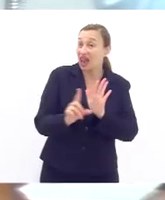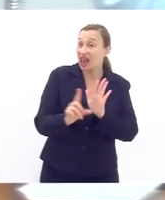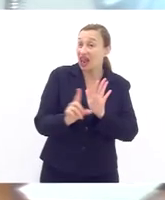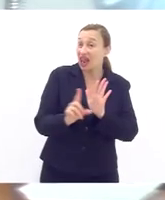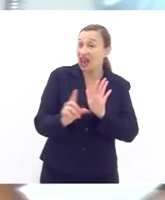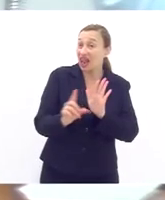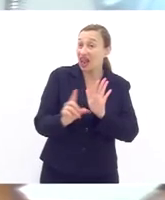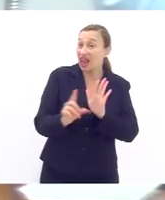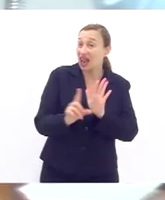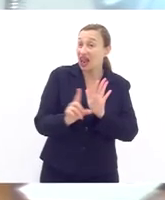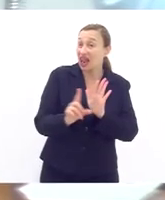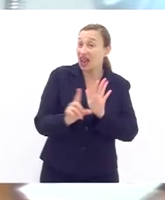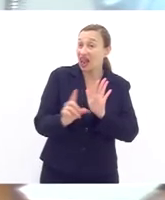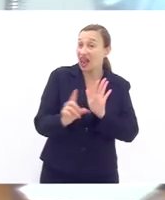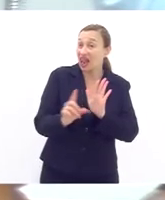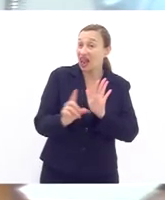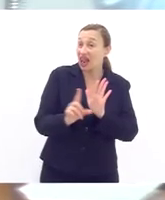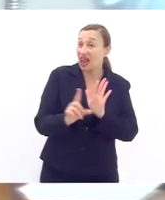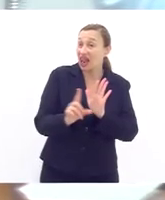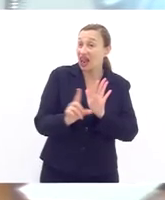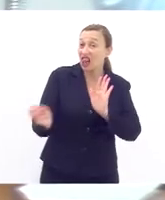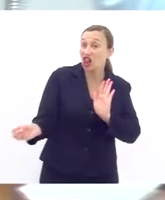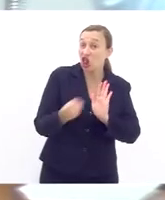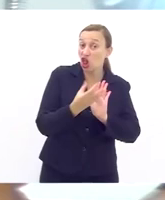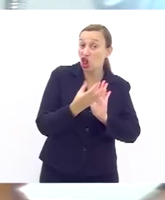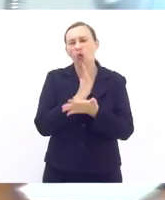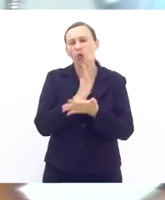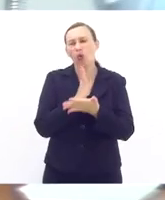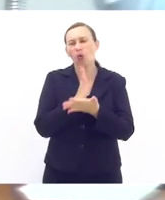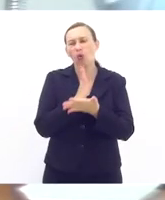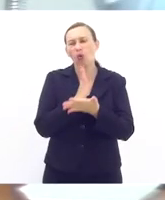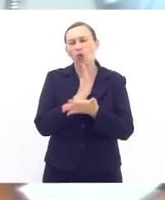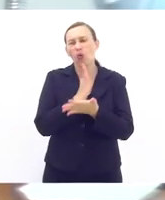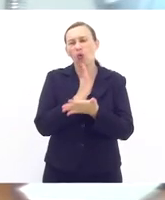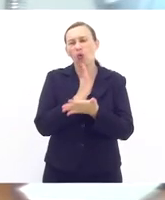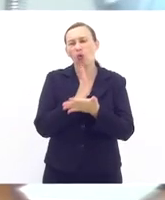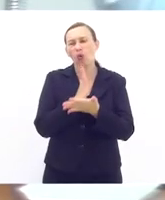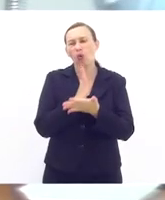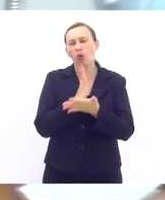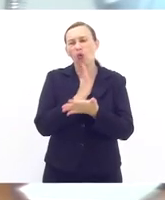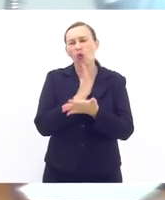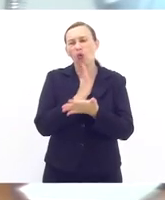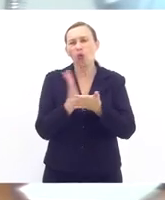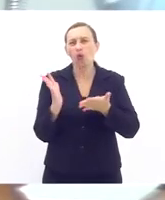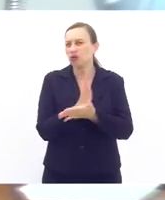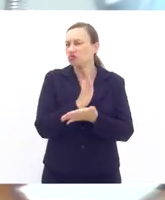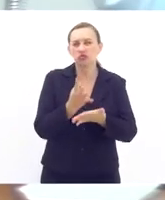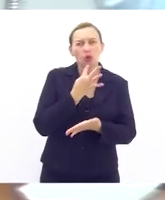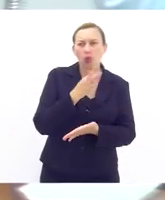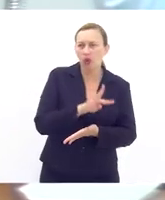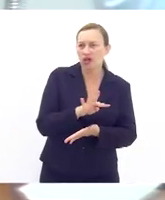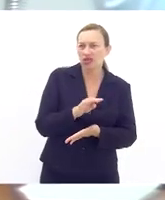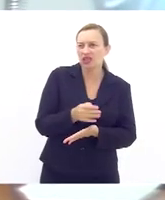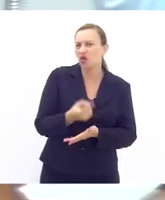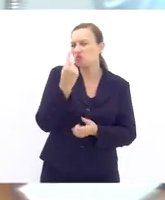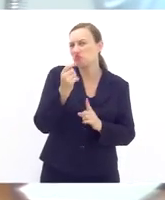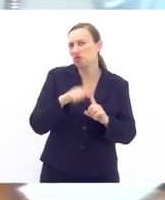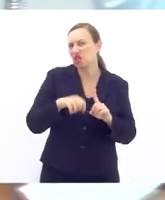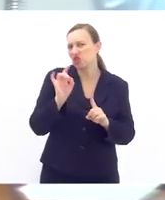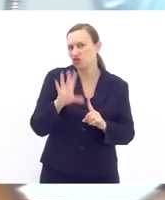significa o seguinte que essa lei nova sancionada esse ano portanto alguns não conhecem porque ela tem um mês aproximadamente